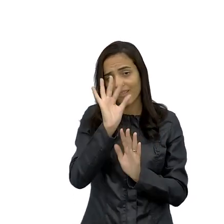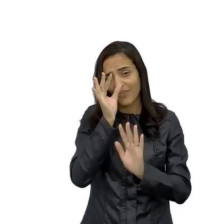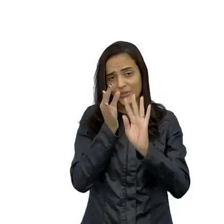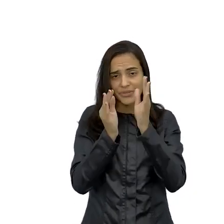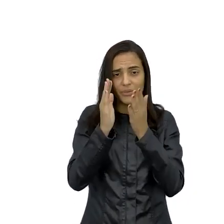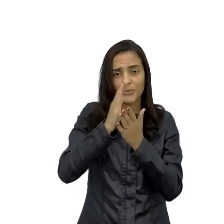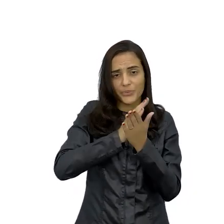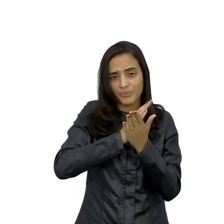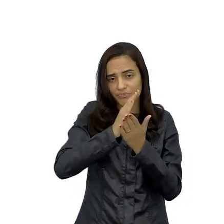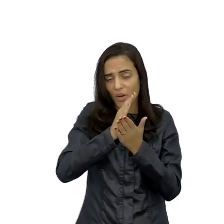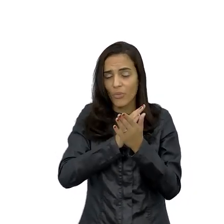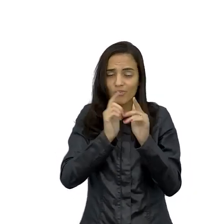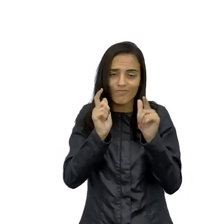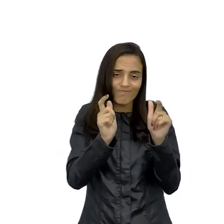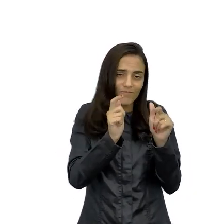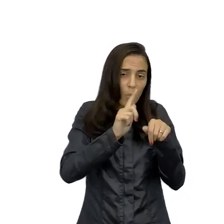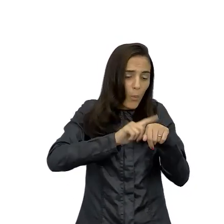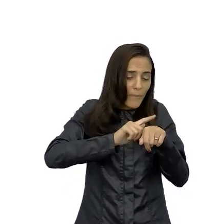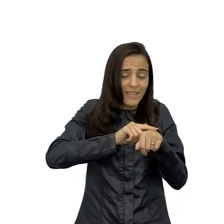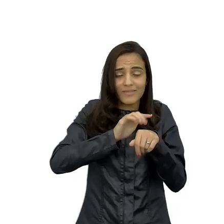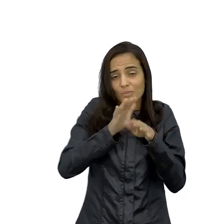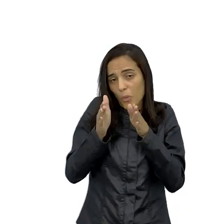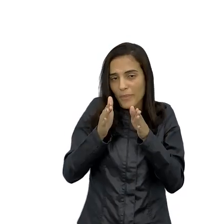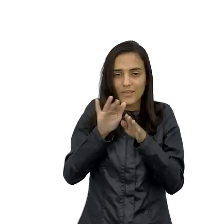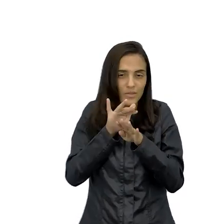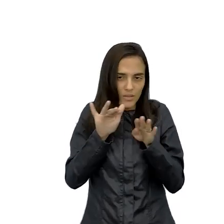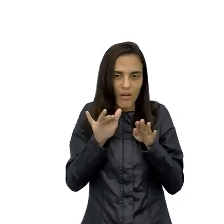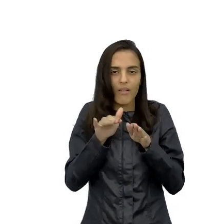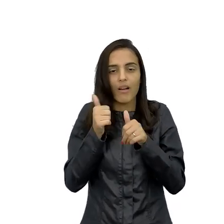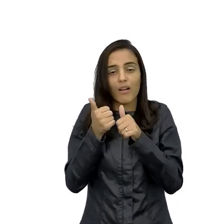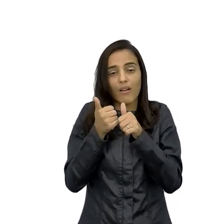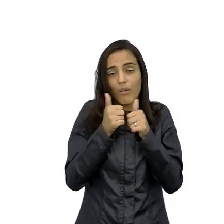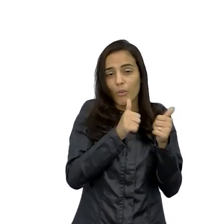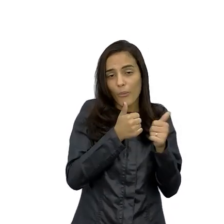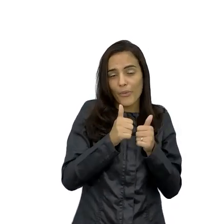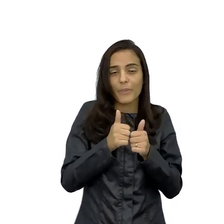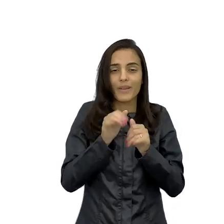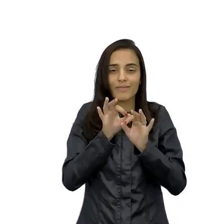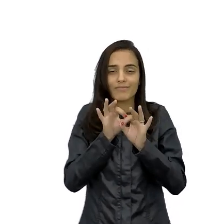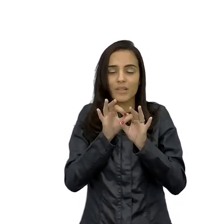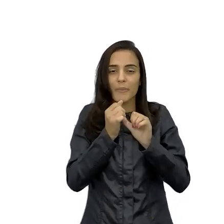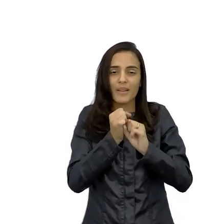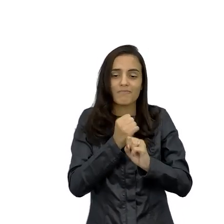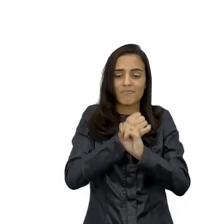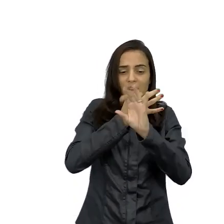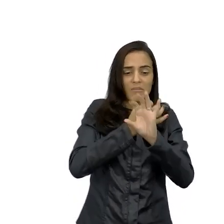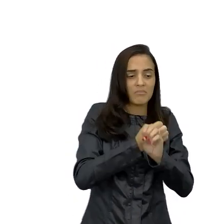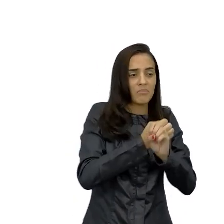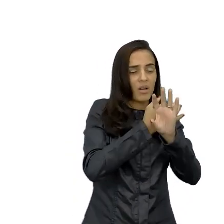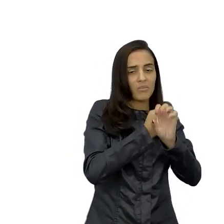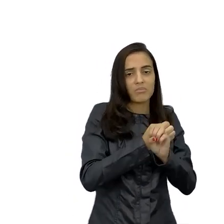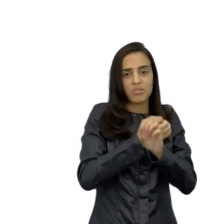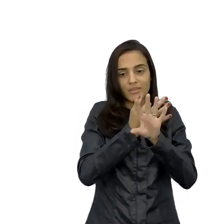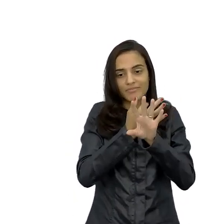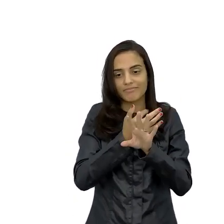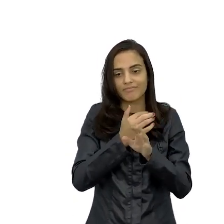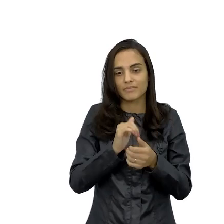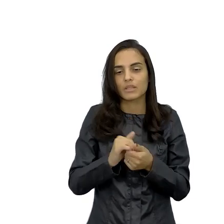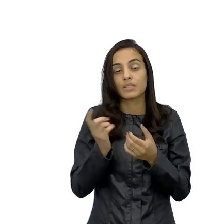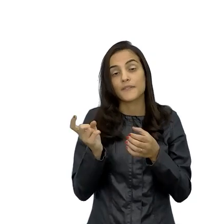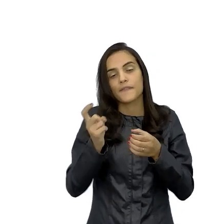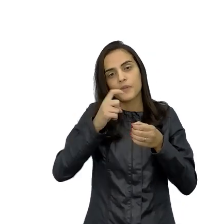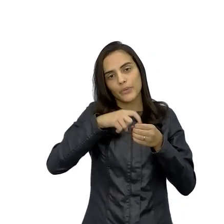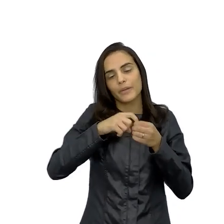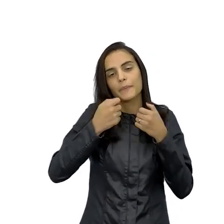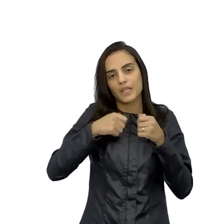em alguns momentos, esse acompanhamento foi muito mais remoto do que presencial, então este retorno